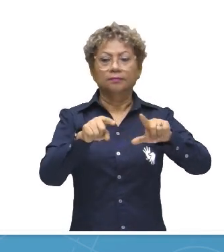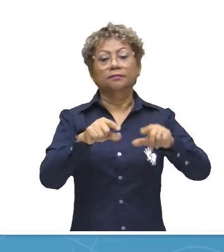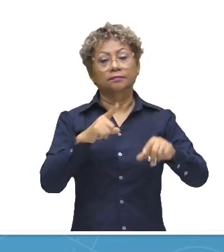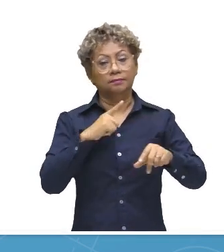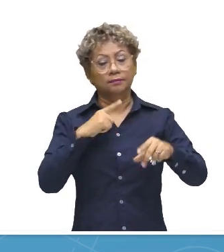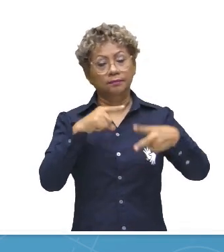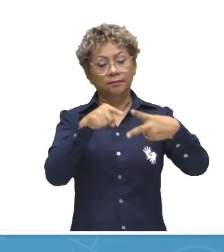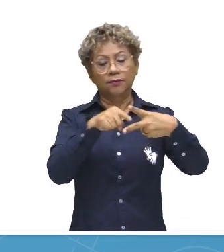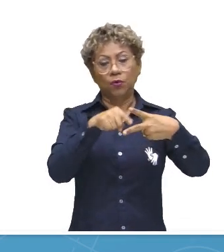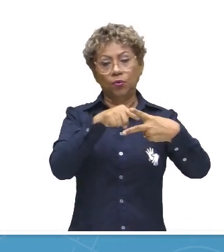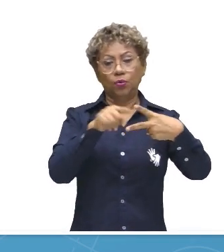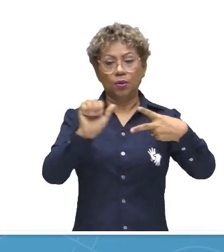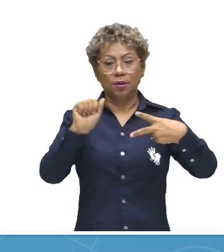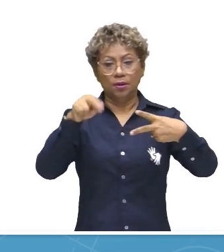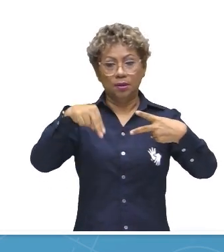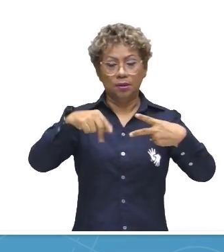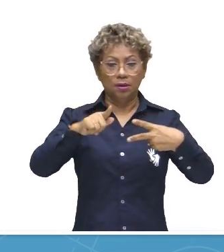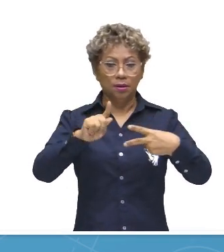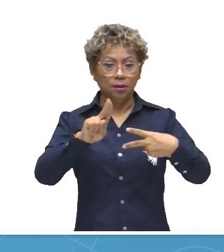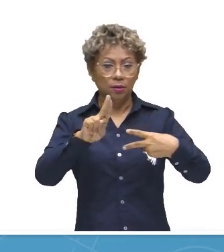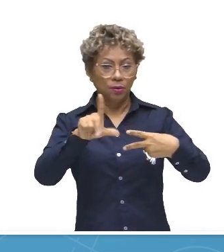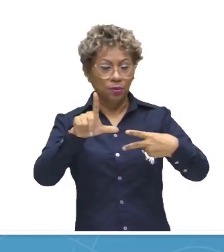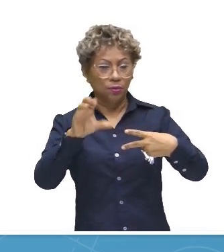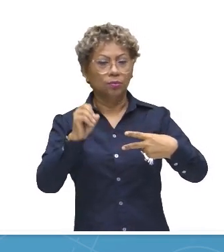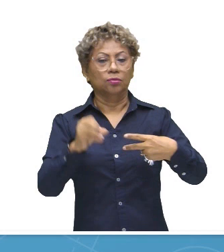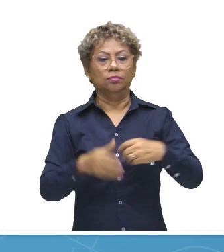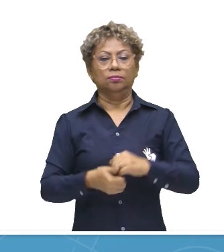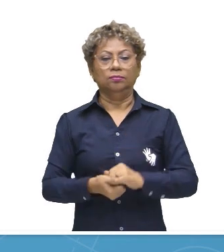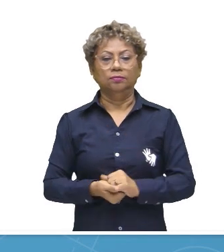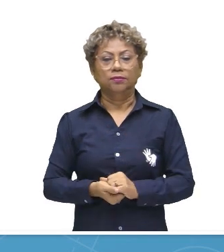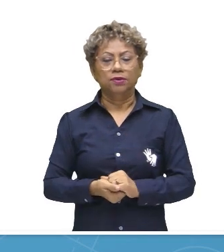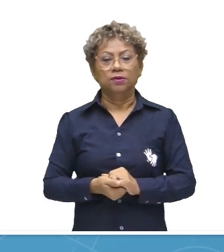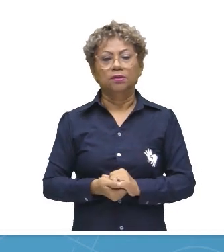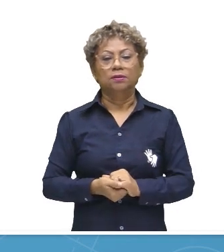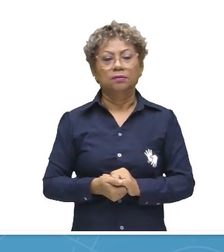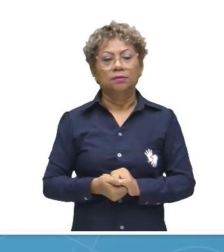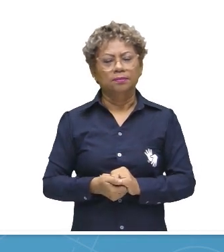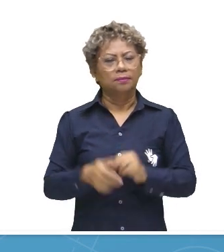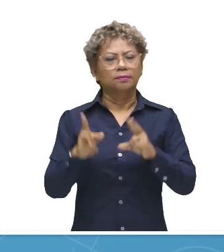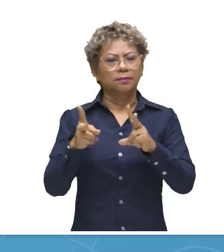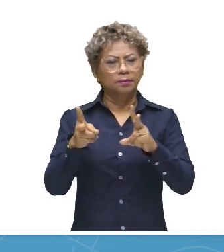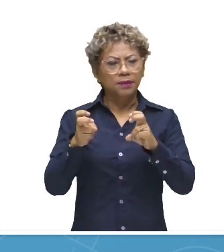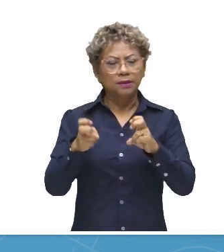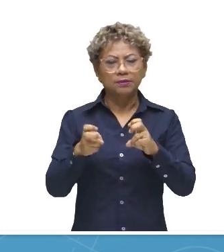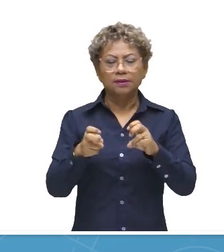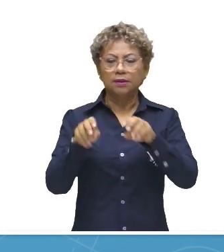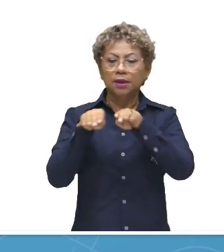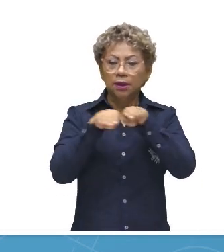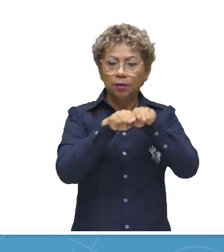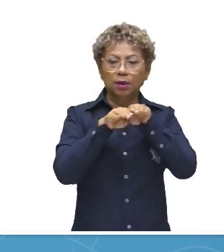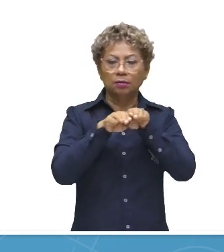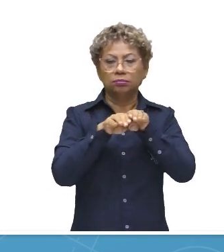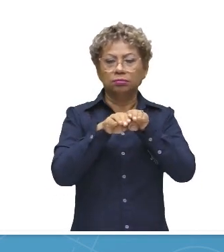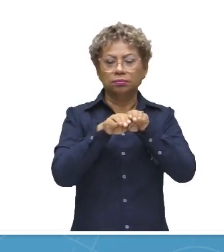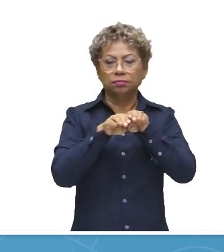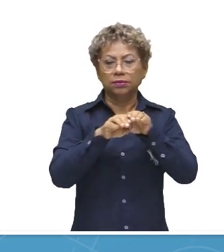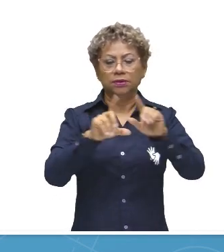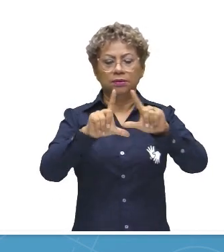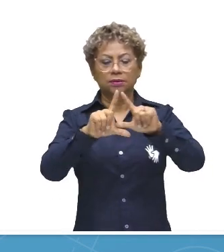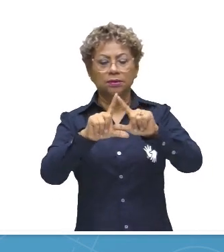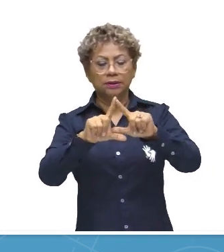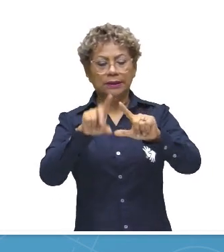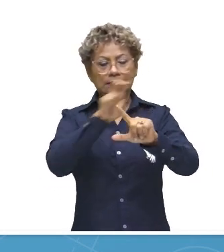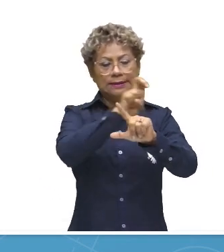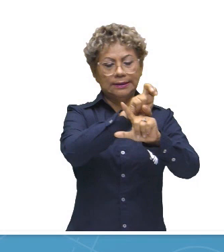centímetros. Então necessariamente os outros lados também teriam